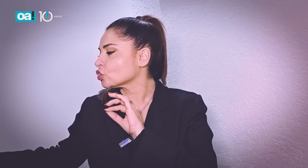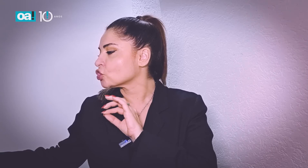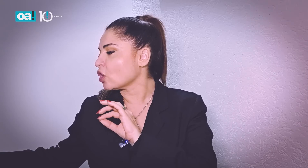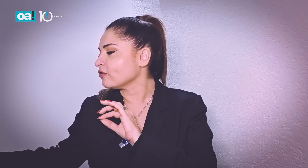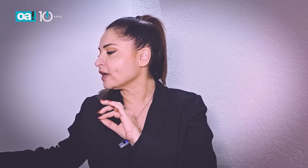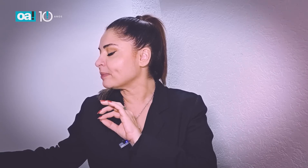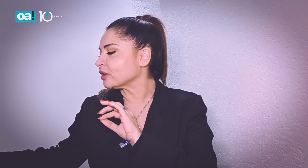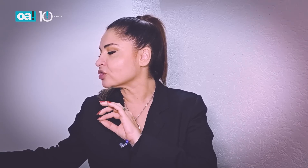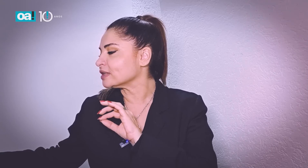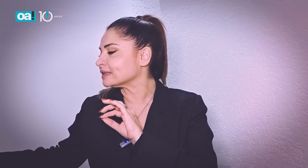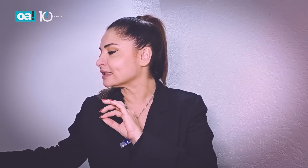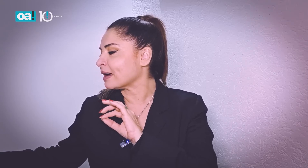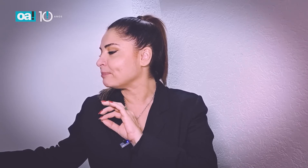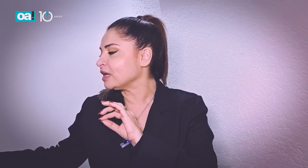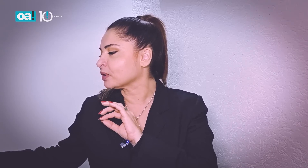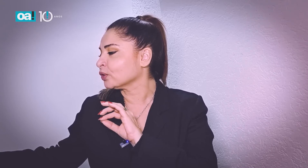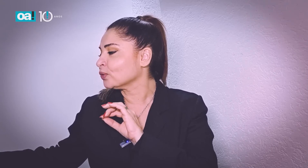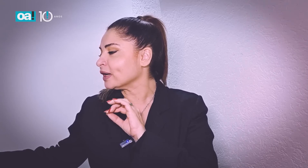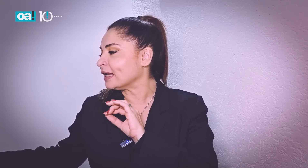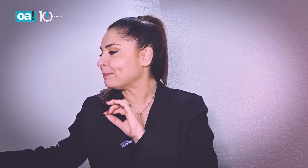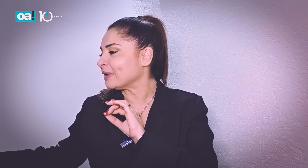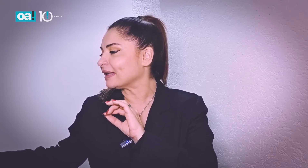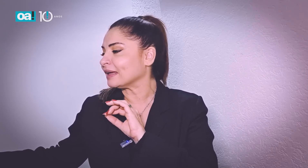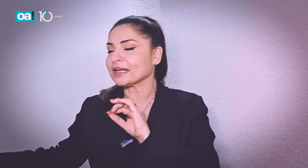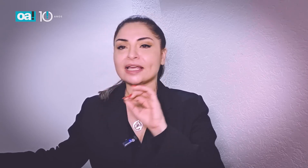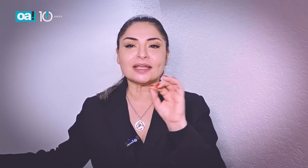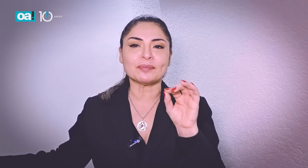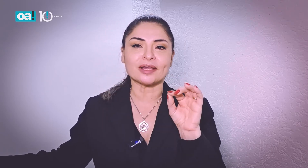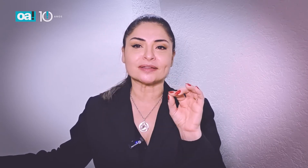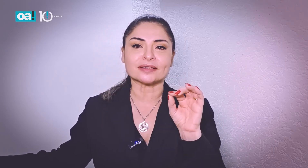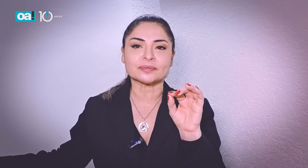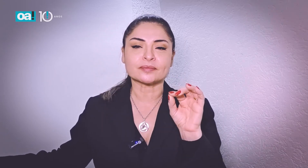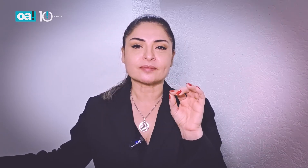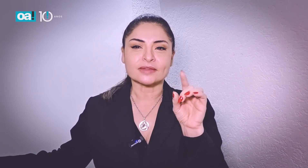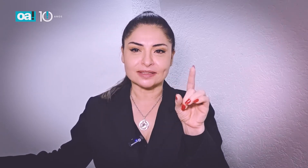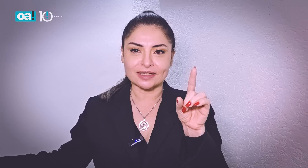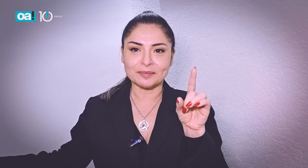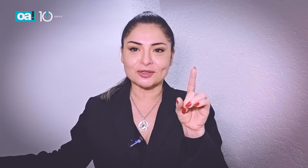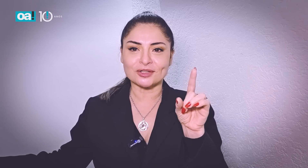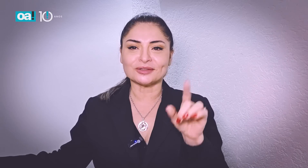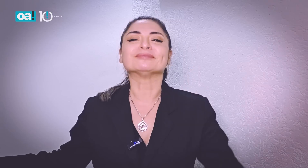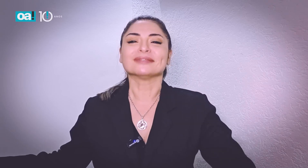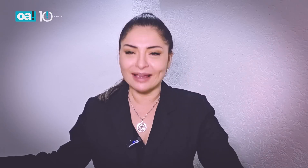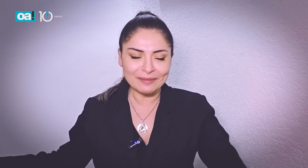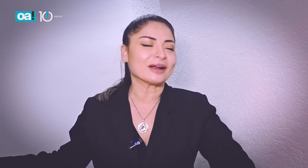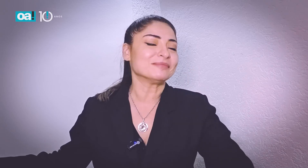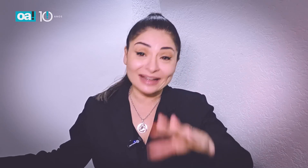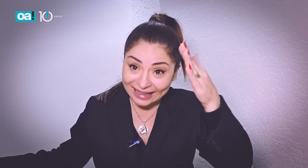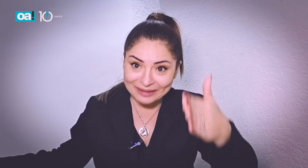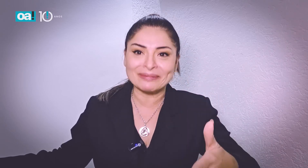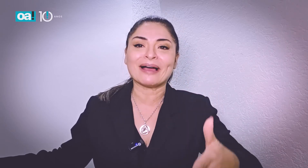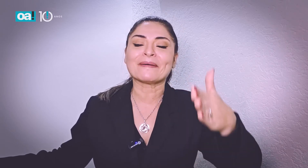Pronatec Jovem Aprendiz na Micro e Pequena Empresa. Você lembra disso?